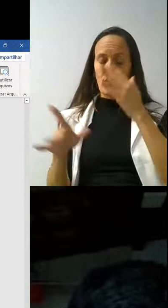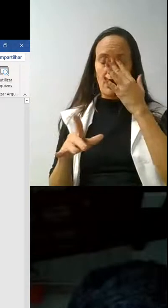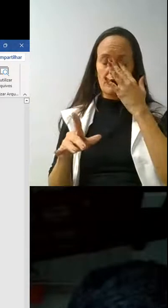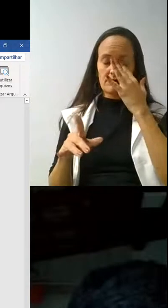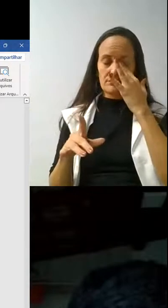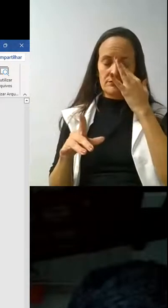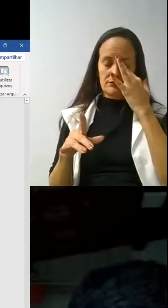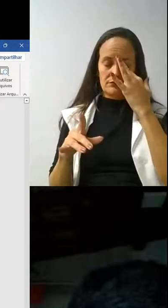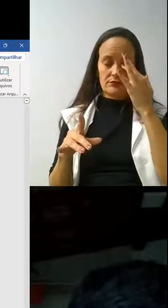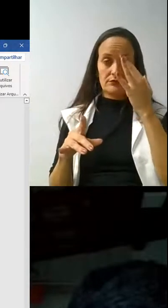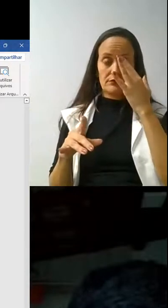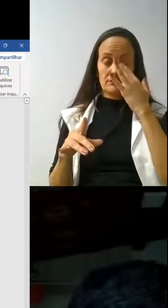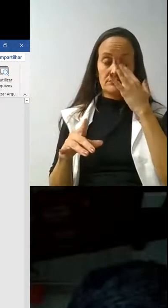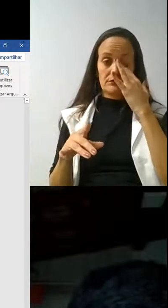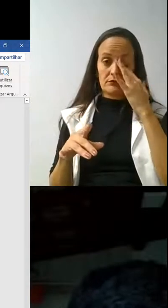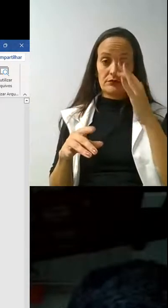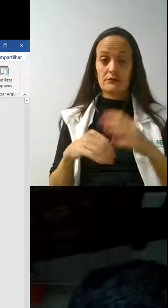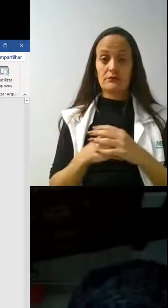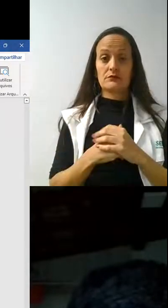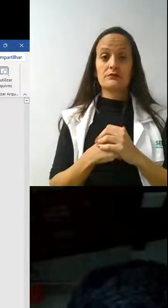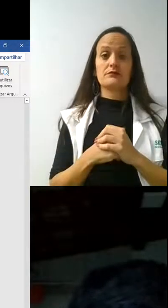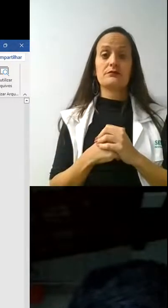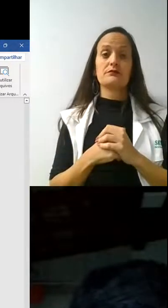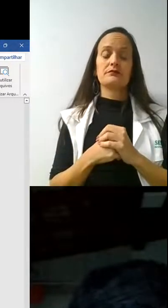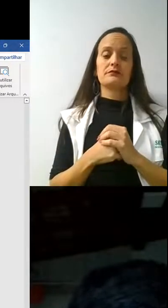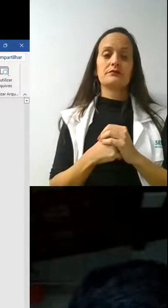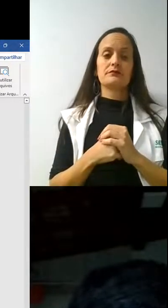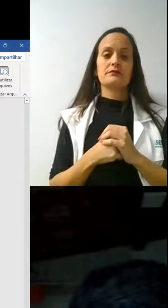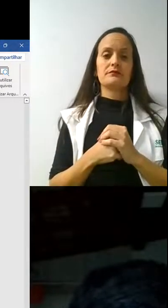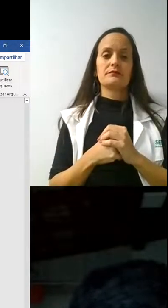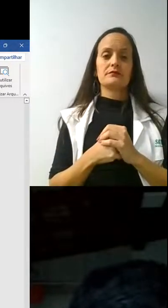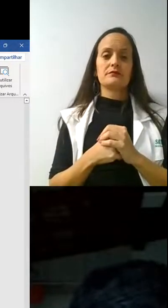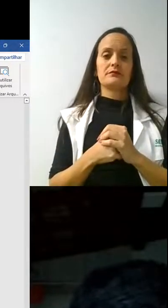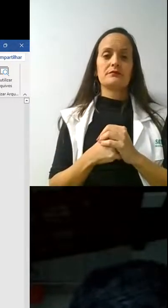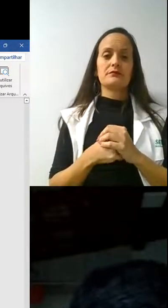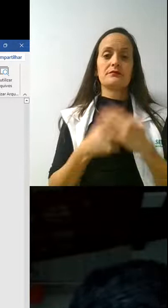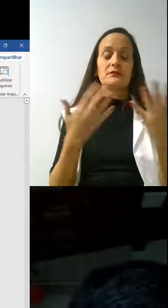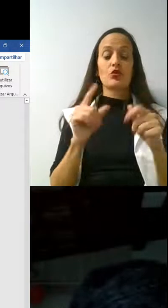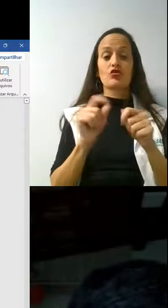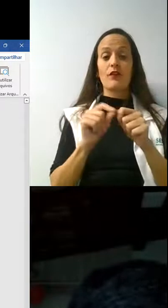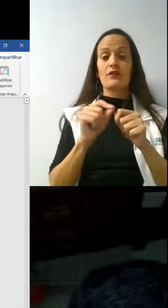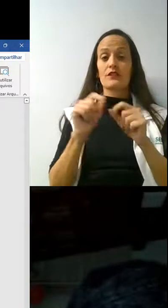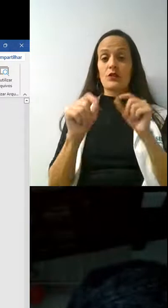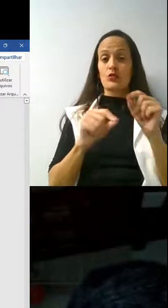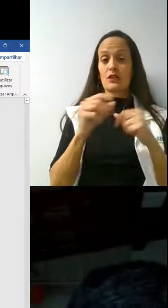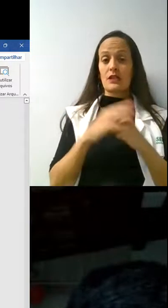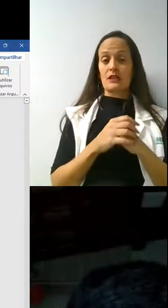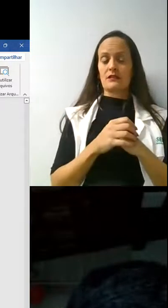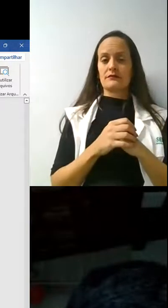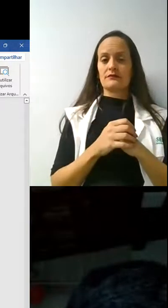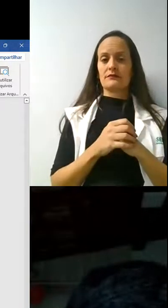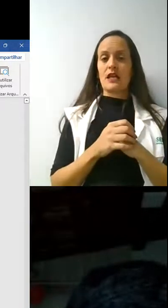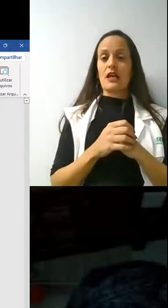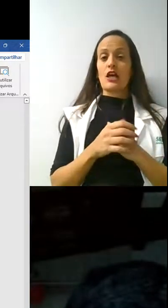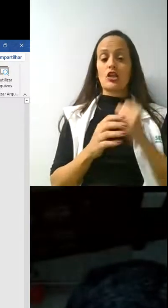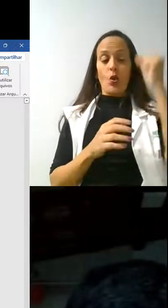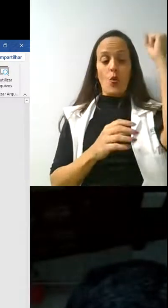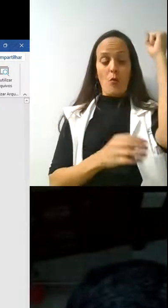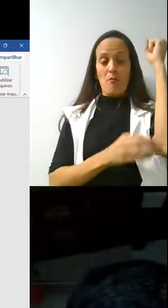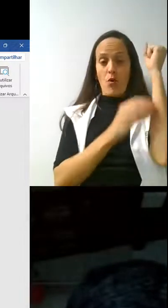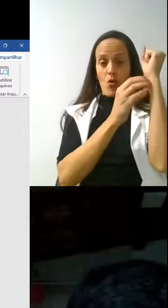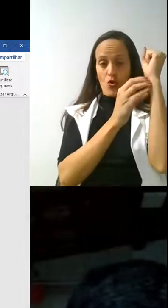Copiar aqui só para poder agilizar aqui para a gente finalizar, né? Então, ó, a gente vai fazer o quê? Retirar o poste, né? No caso